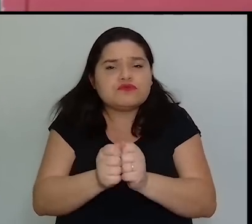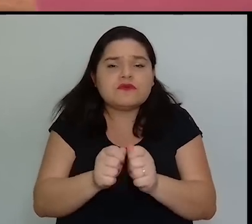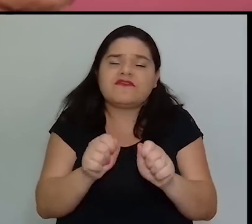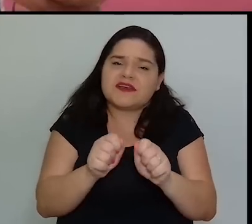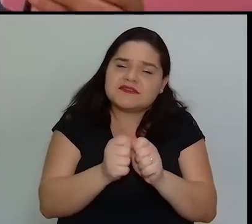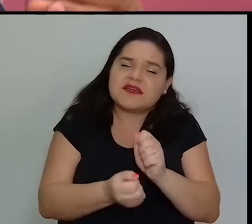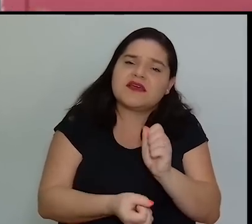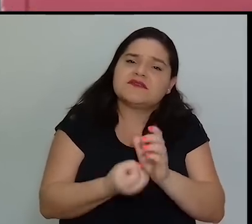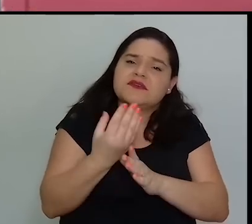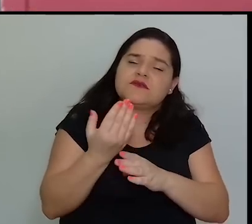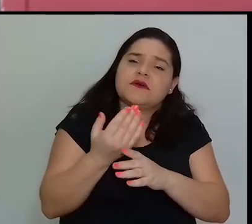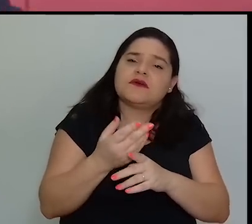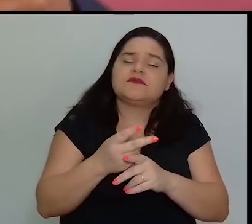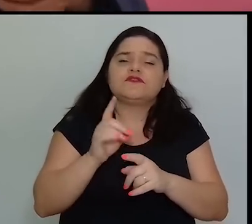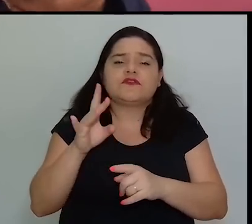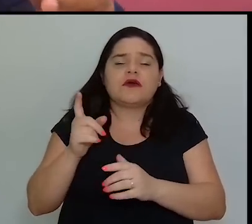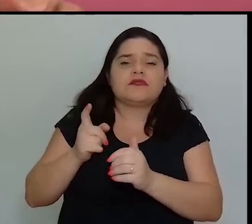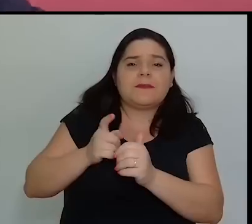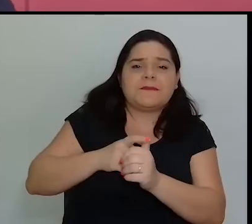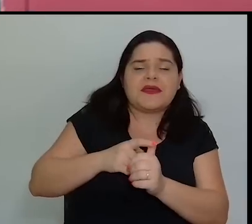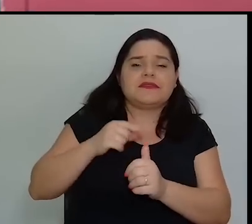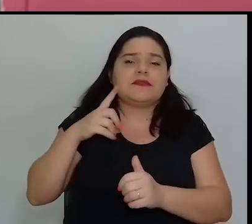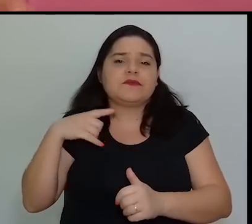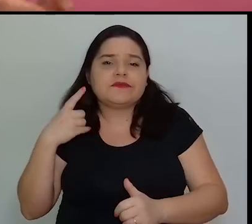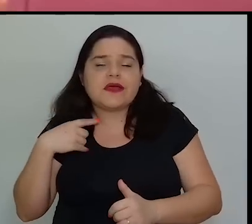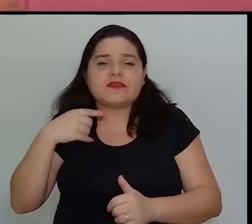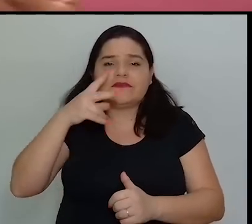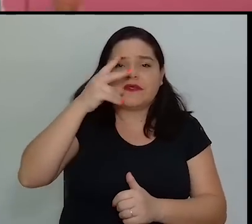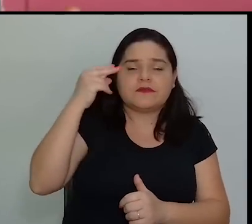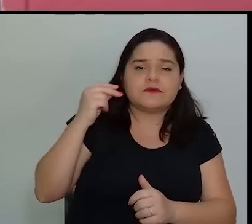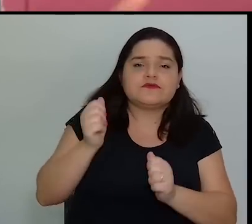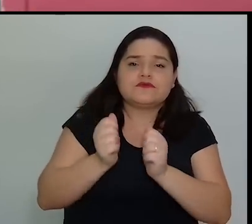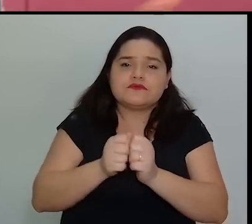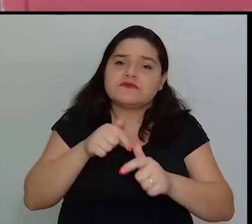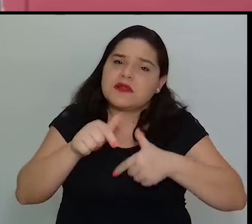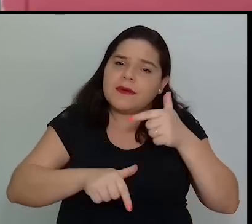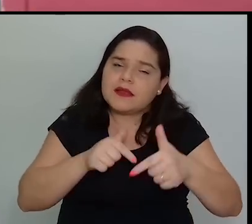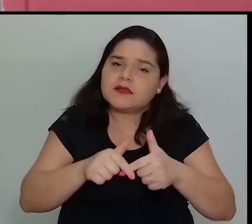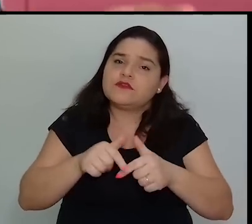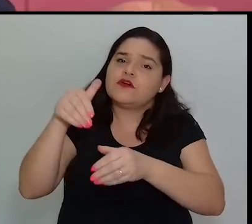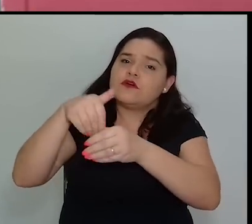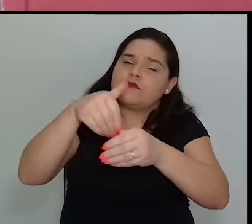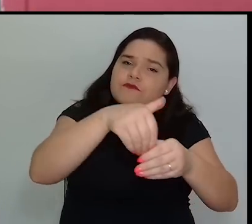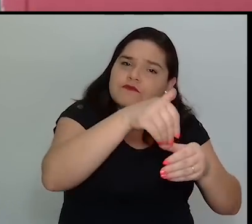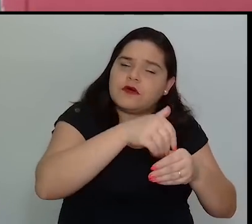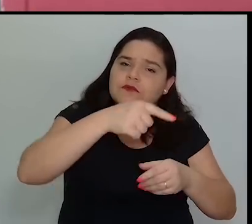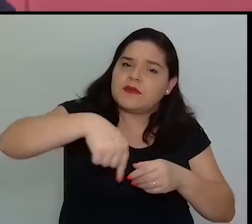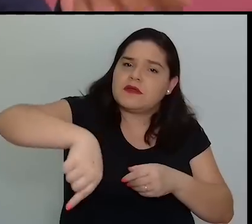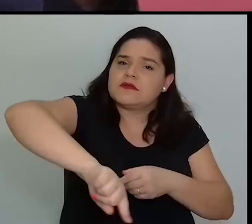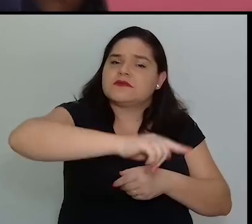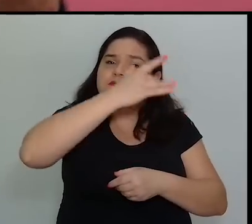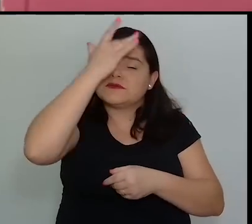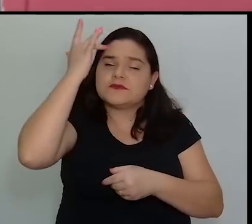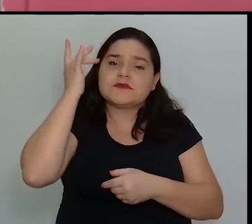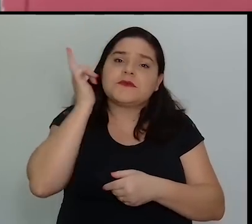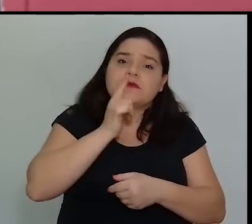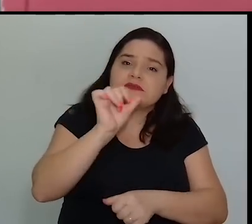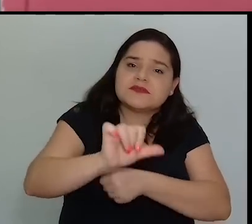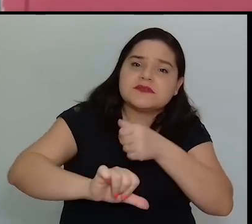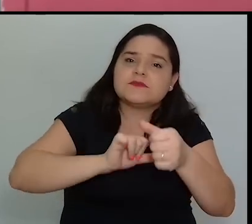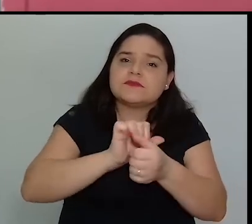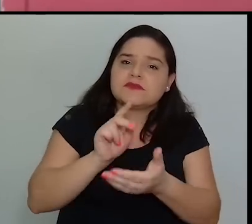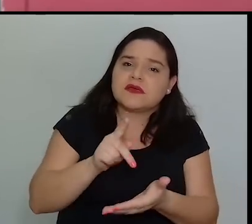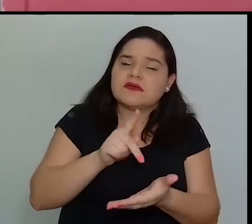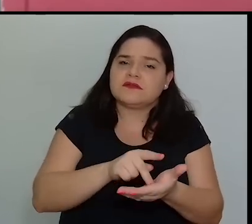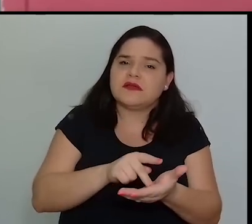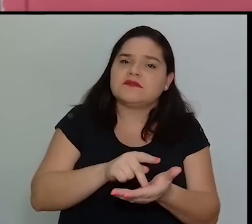sociais e dependendo de um prefeito de um vereador de um deputado e tá sempre trabalhando em busca de voto para aquelas pessoas para poder ela te